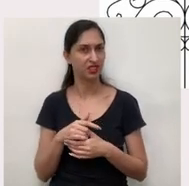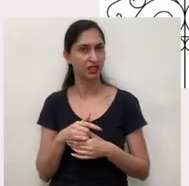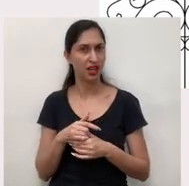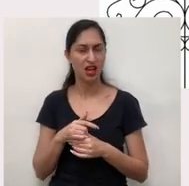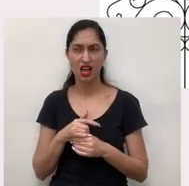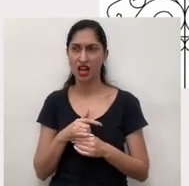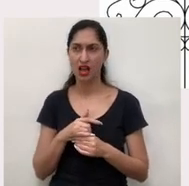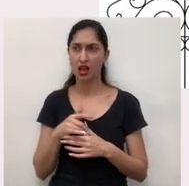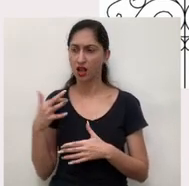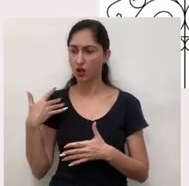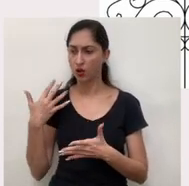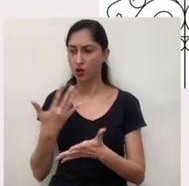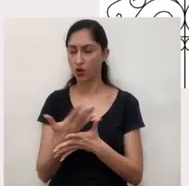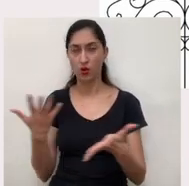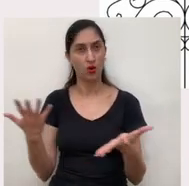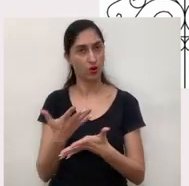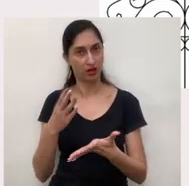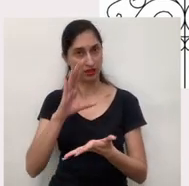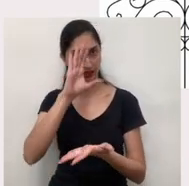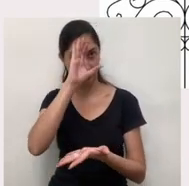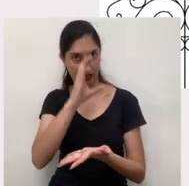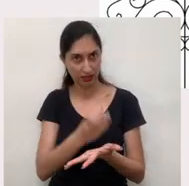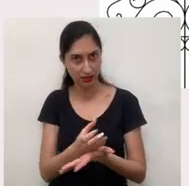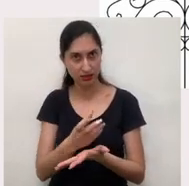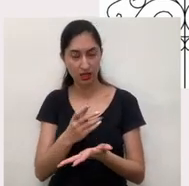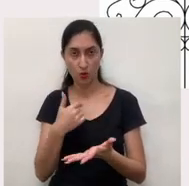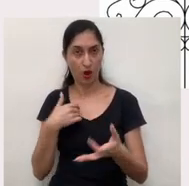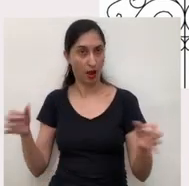recentemente, depois da tese, né, encontrei